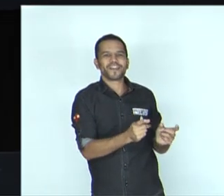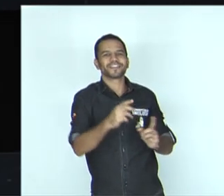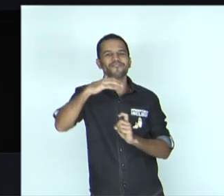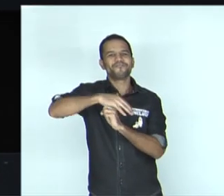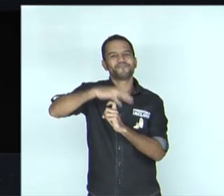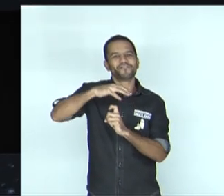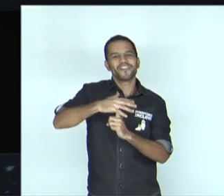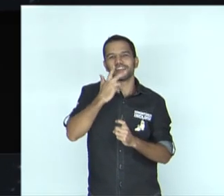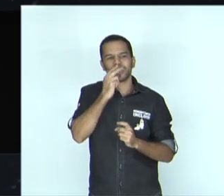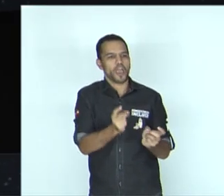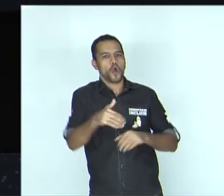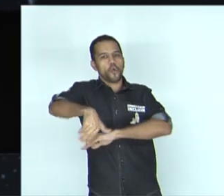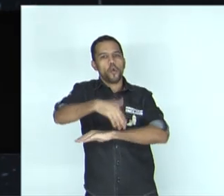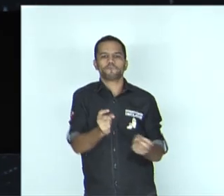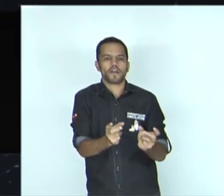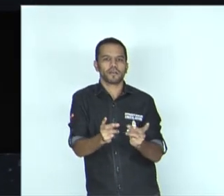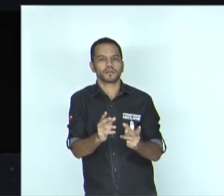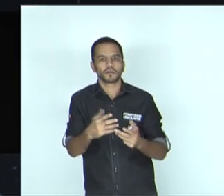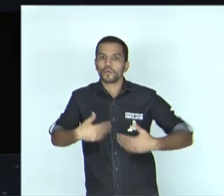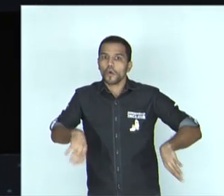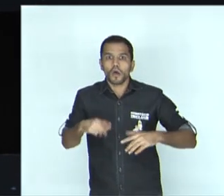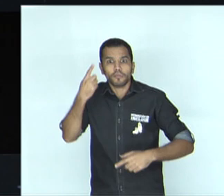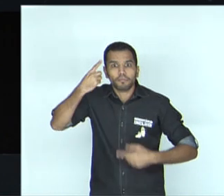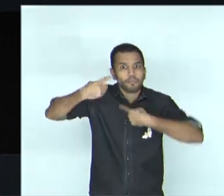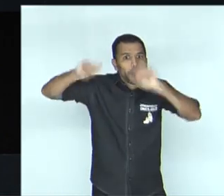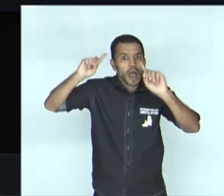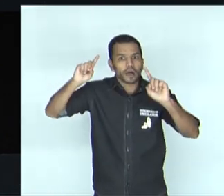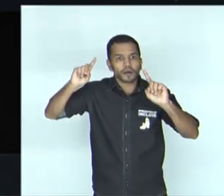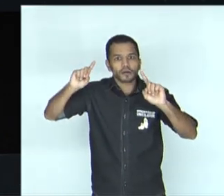A dificuldade pode vir e pode vir com a solução.